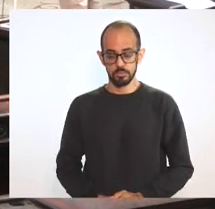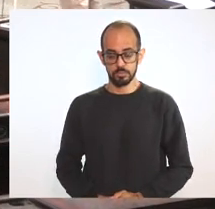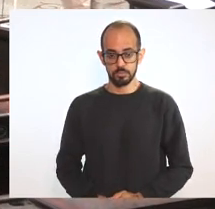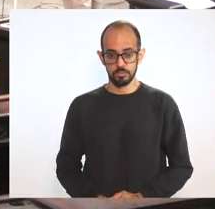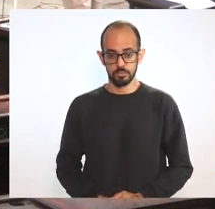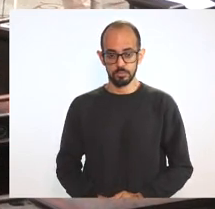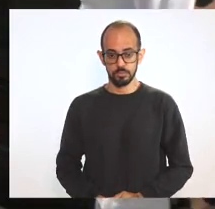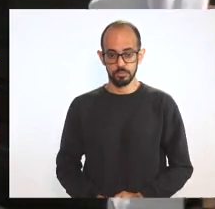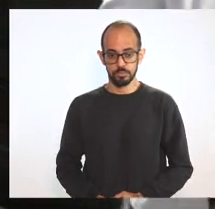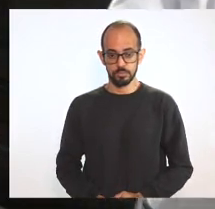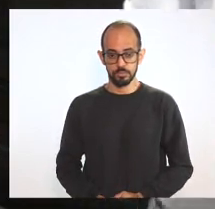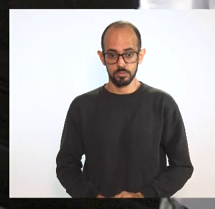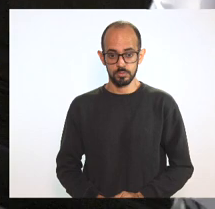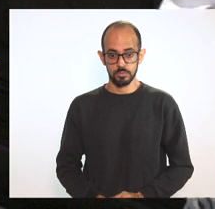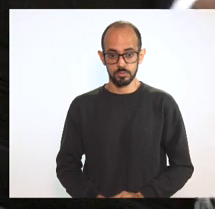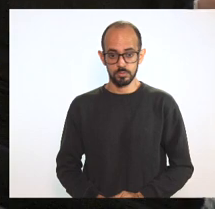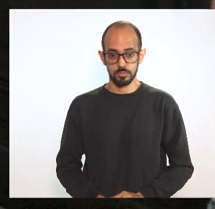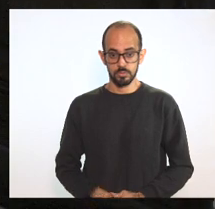Senhor presidente,